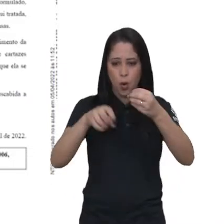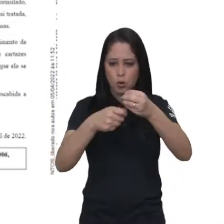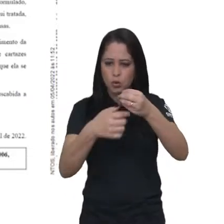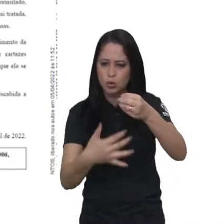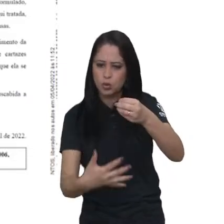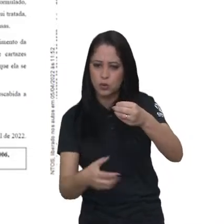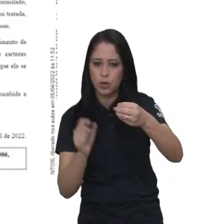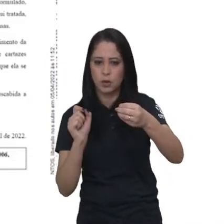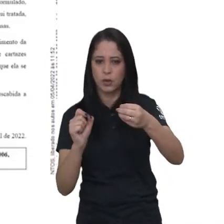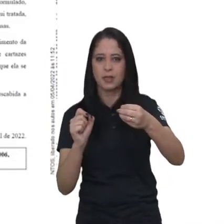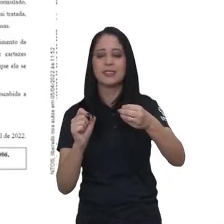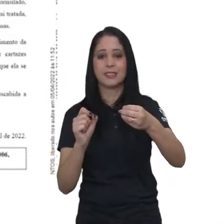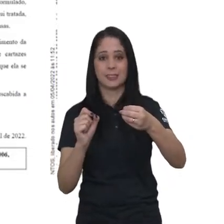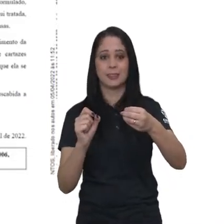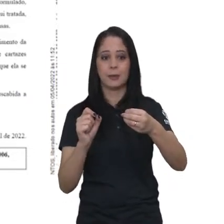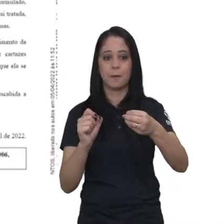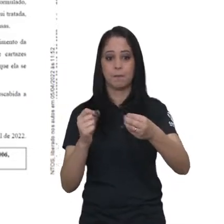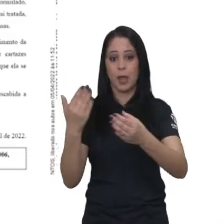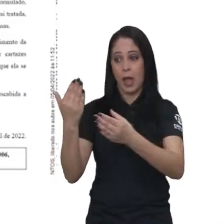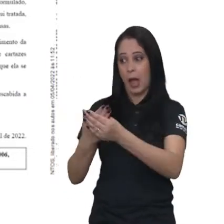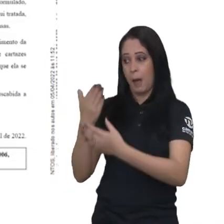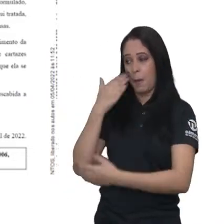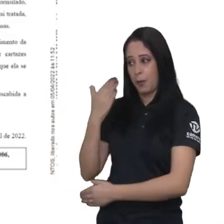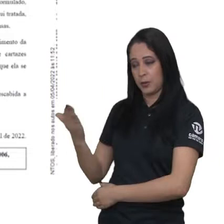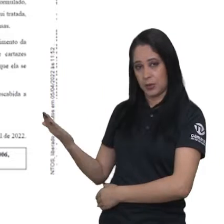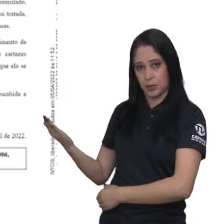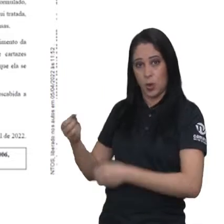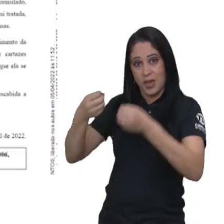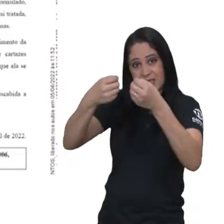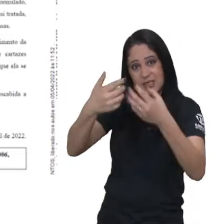a justificativa é que o local era de risco muito alto,